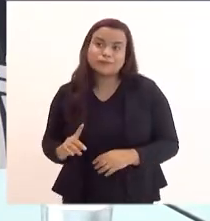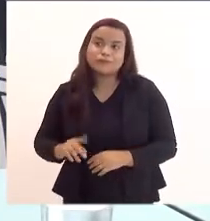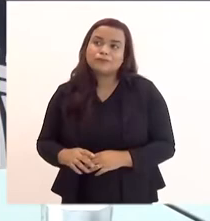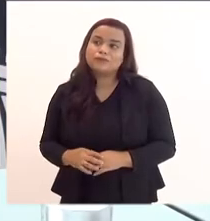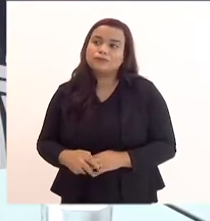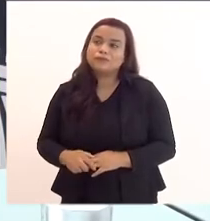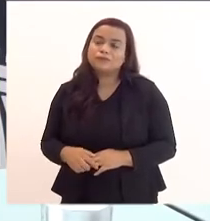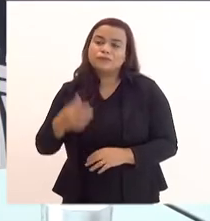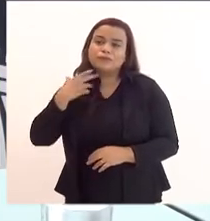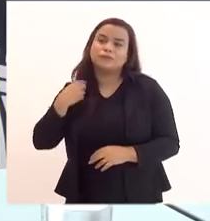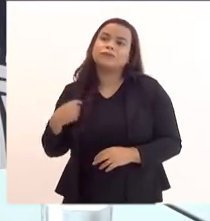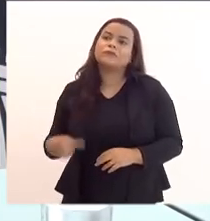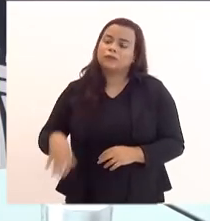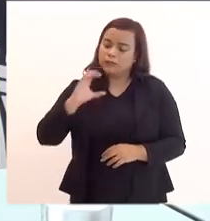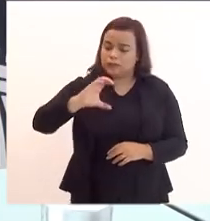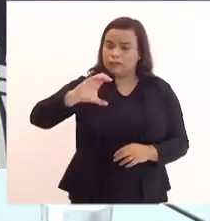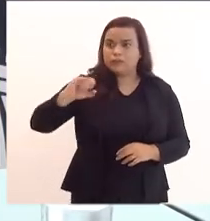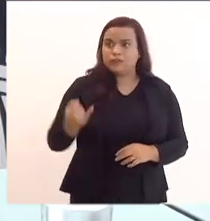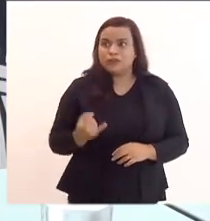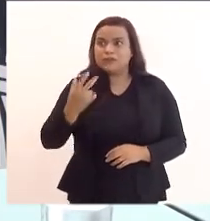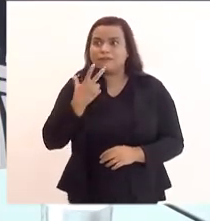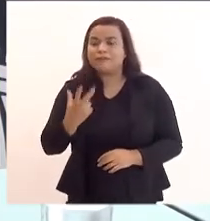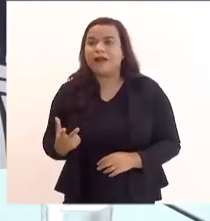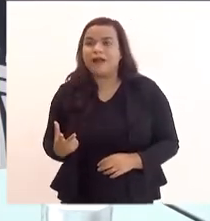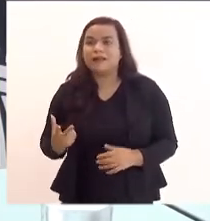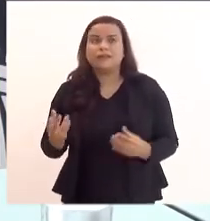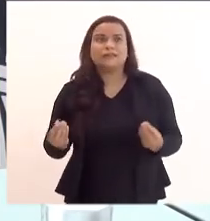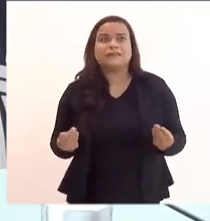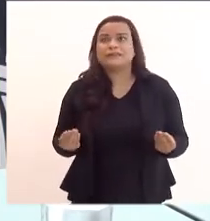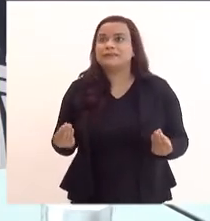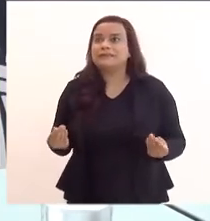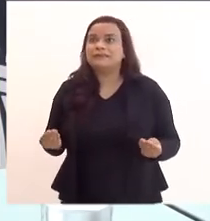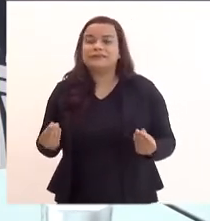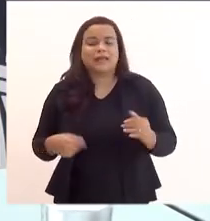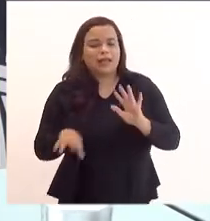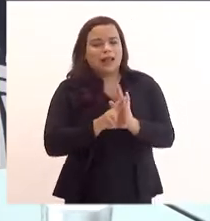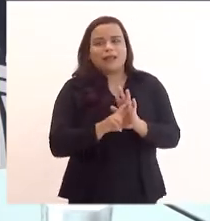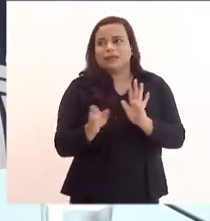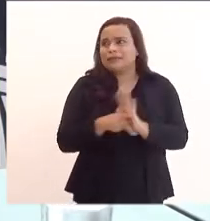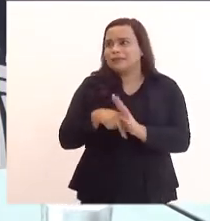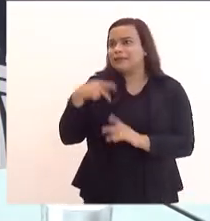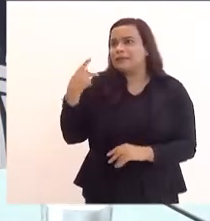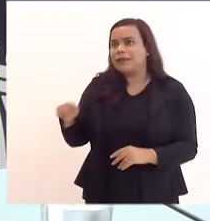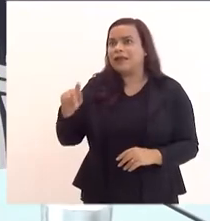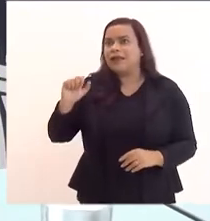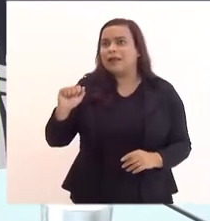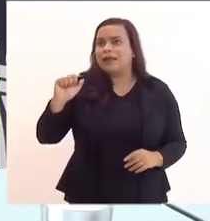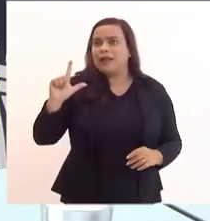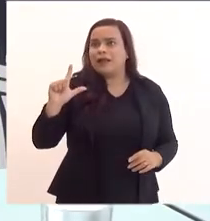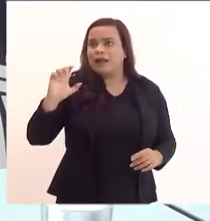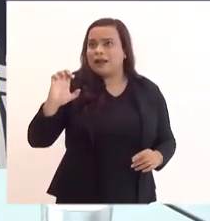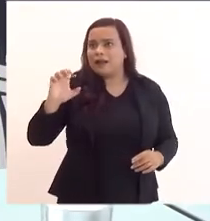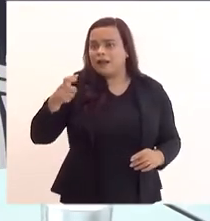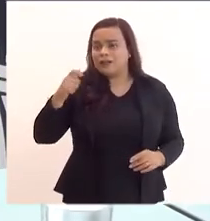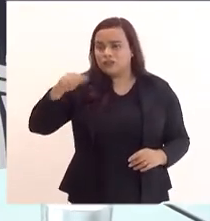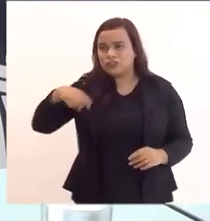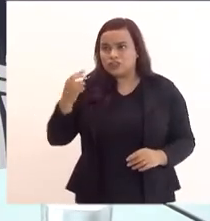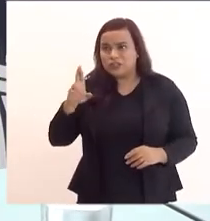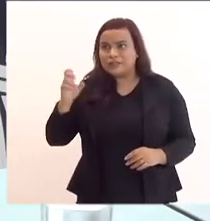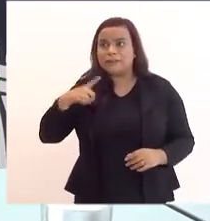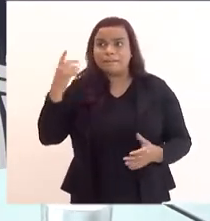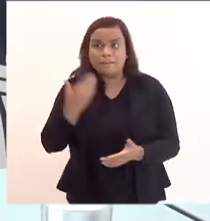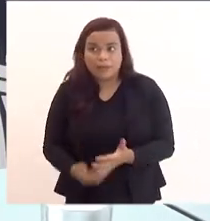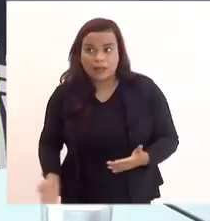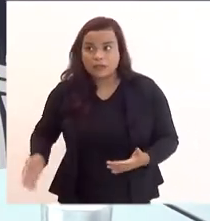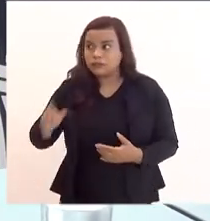Como é que a CCJ vai dizer o seguinte? O relatório do Alexandre, que foi derrotado na